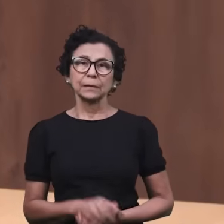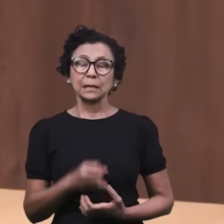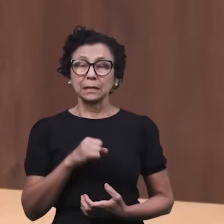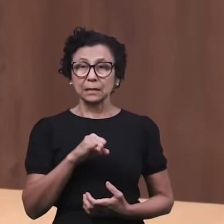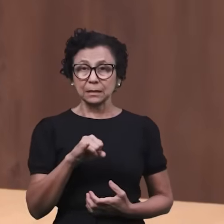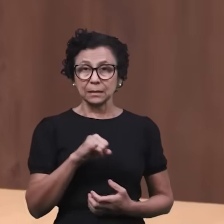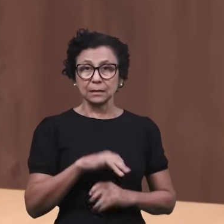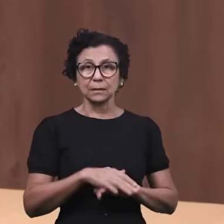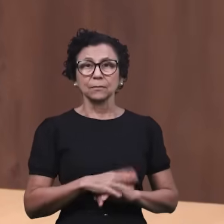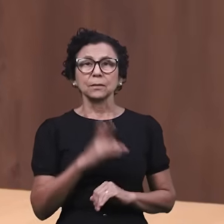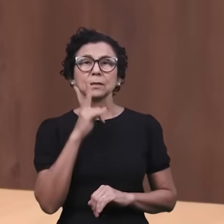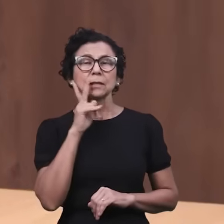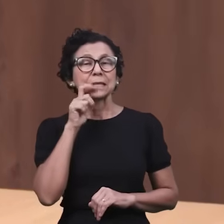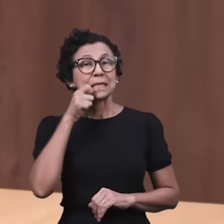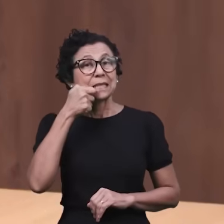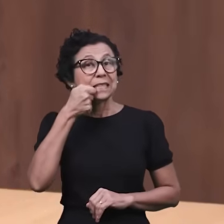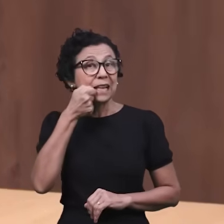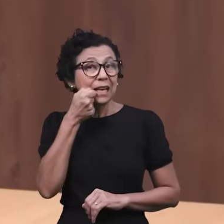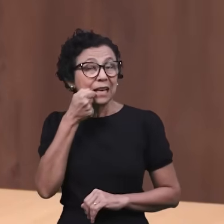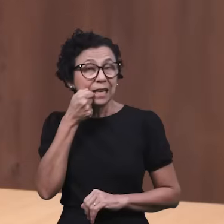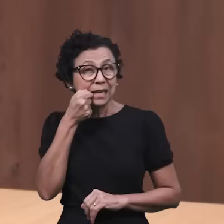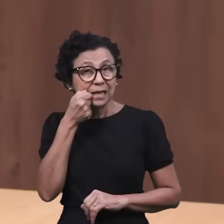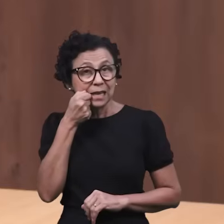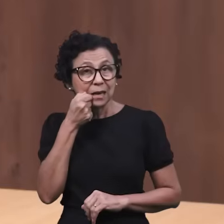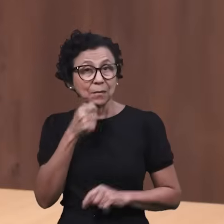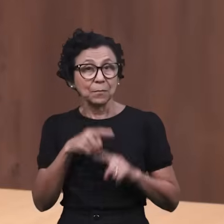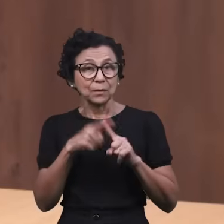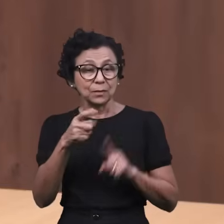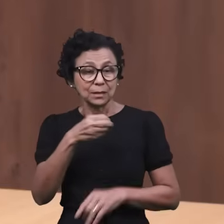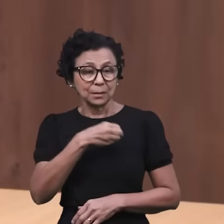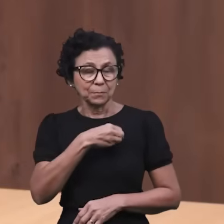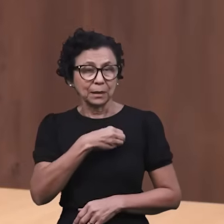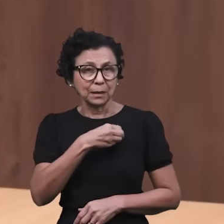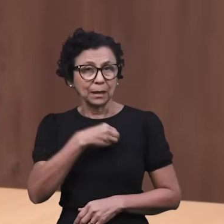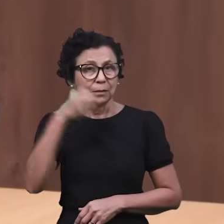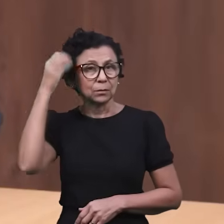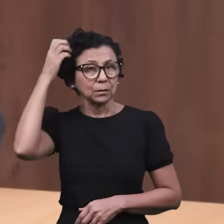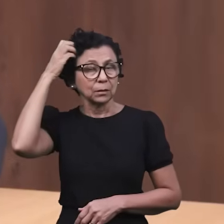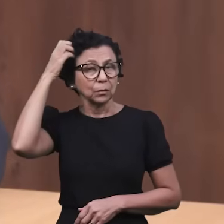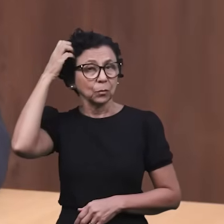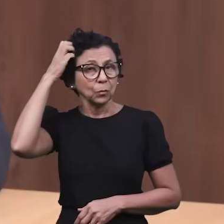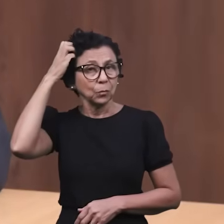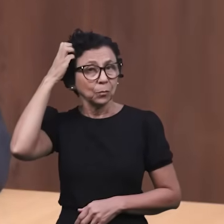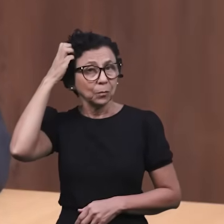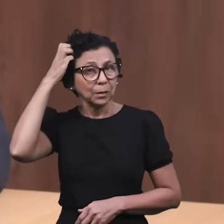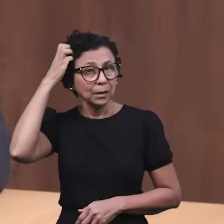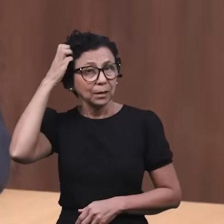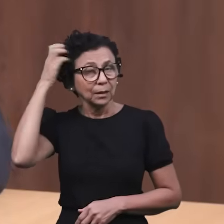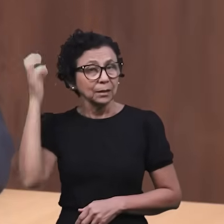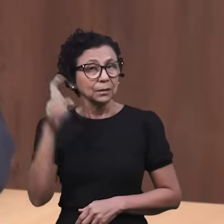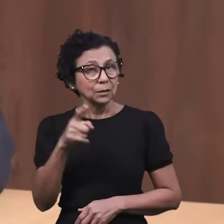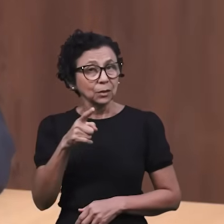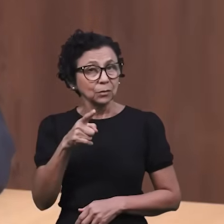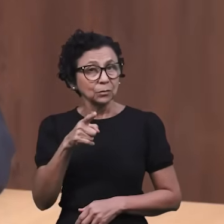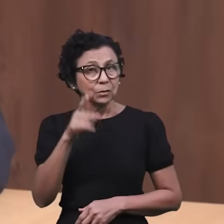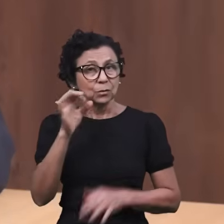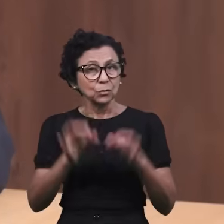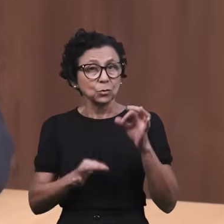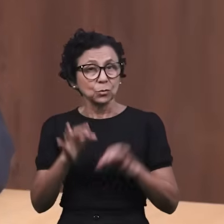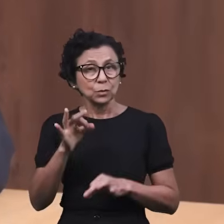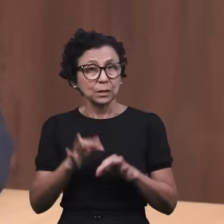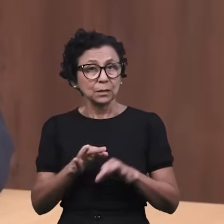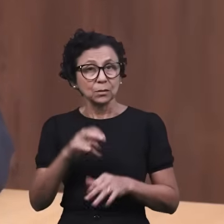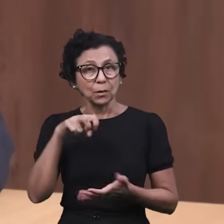indignamente, come e bebe juízo para si, não discernindo o corpo. O que é discernir o corpo? Você já pensou se o fígado